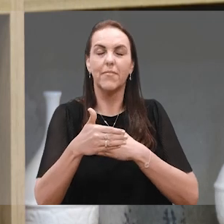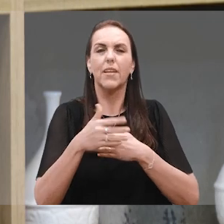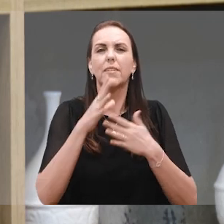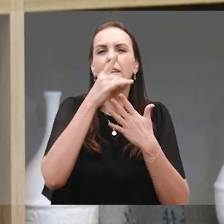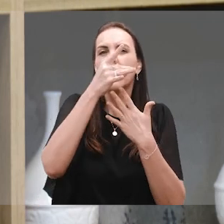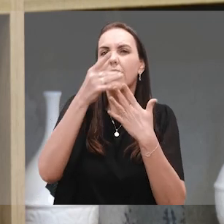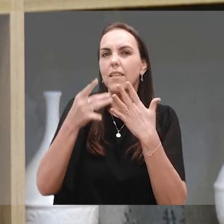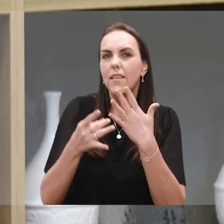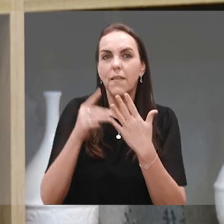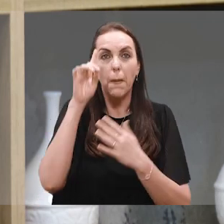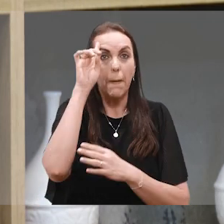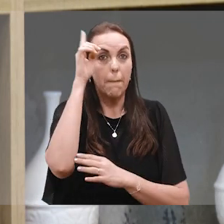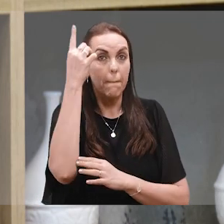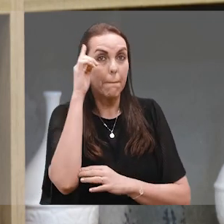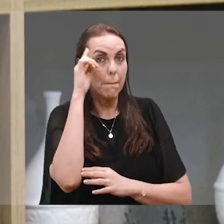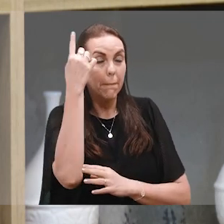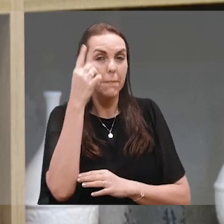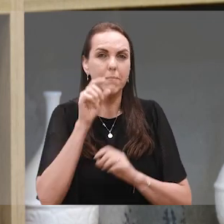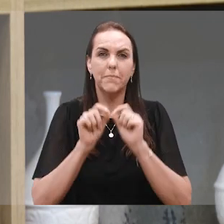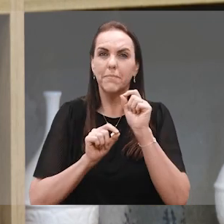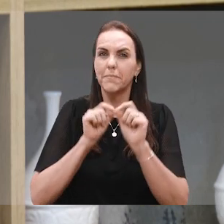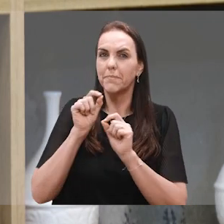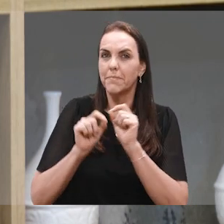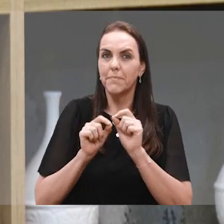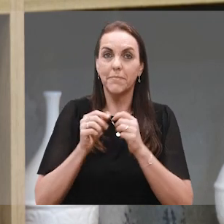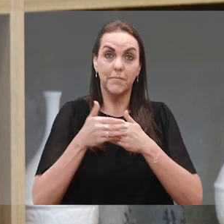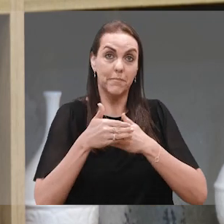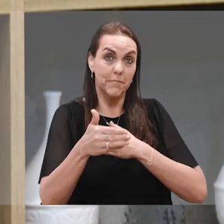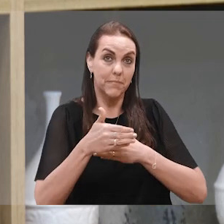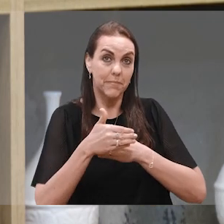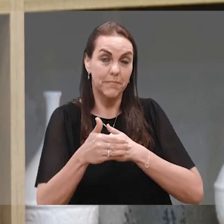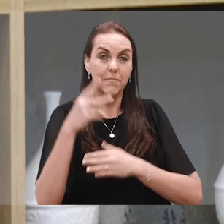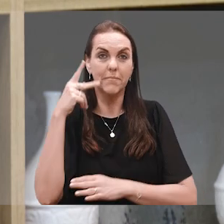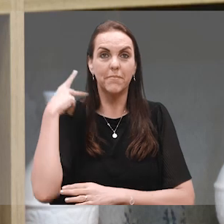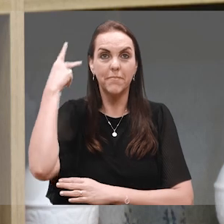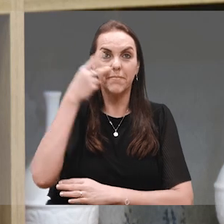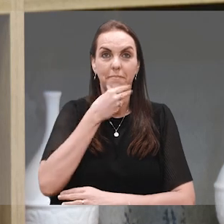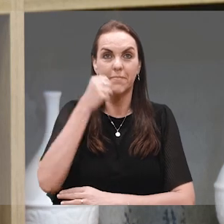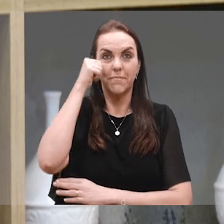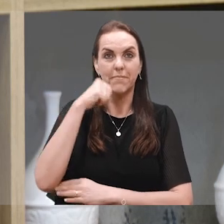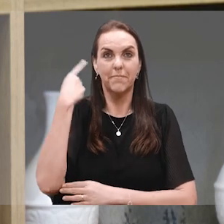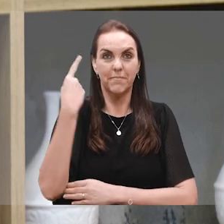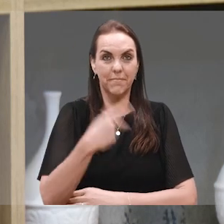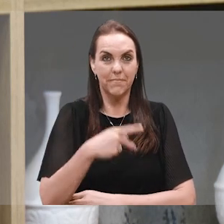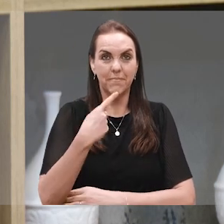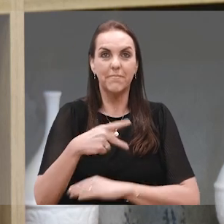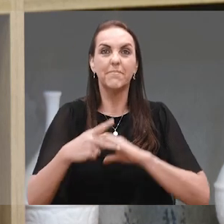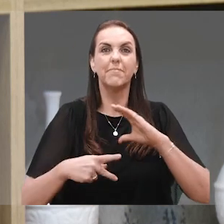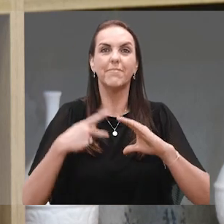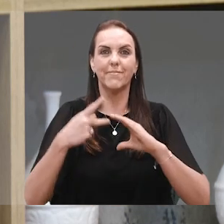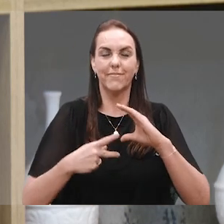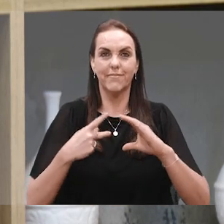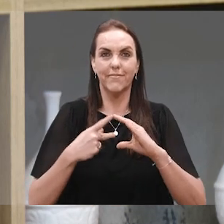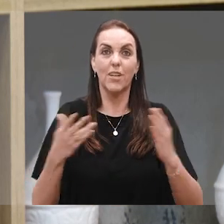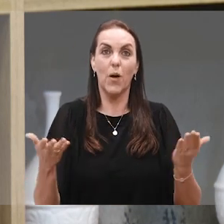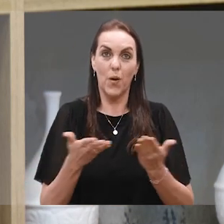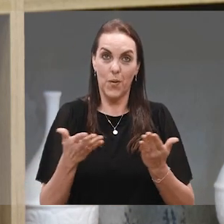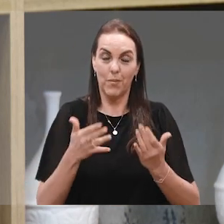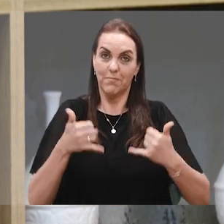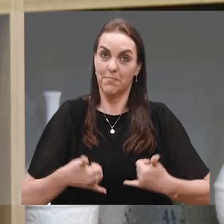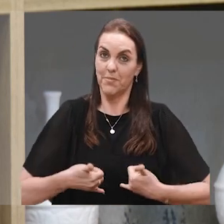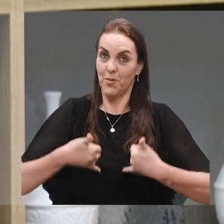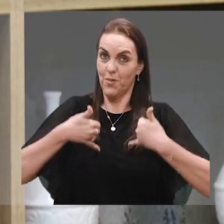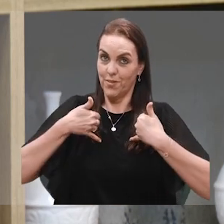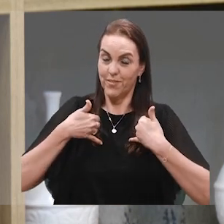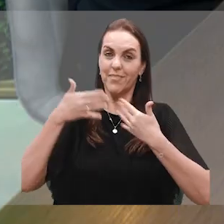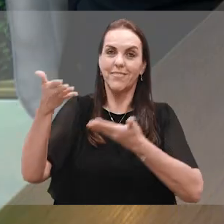ir detalhando as ideias e o andamento dos mandatos dos vereadores desta casa, e nesta edição temos